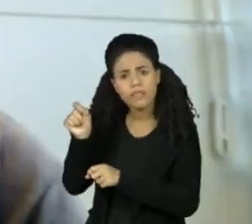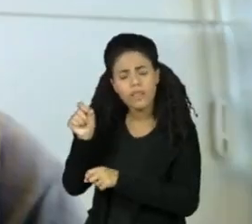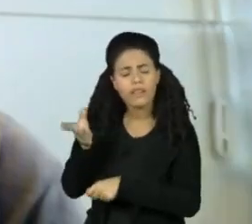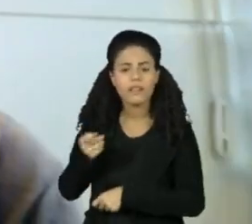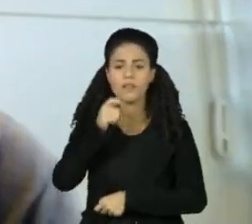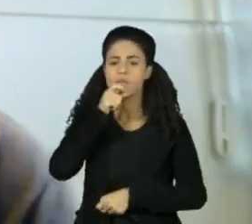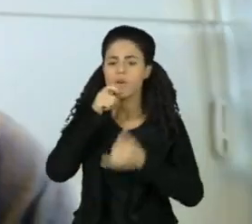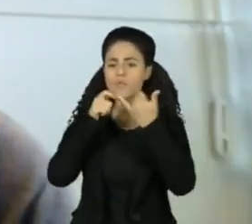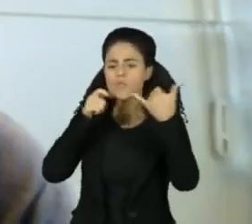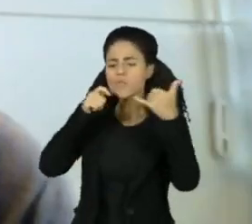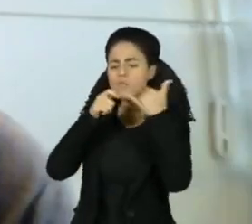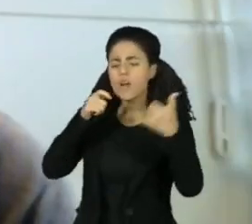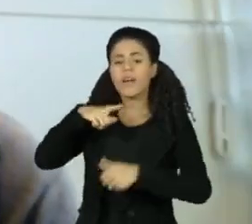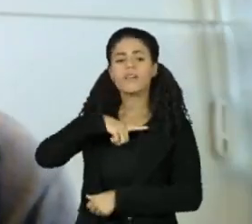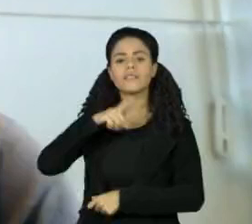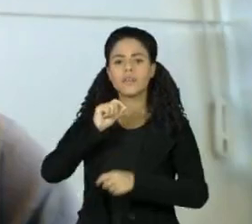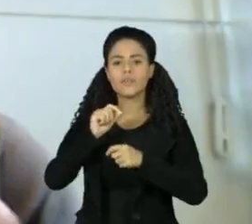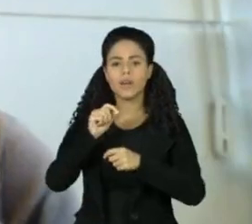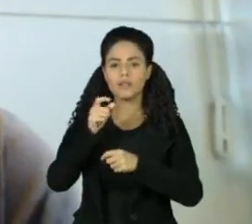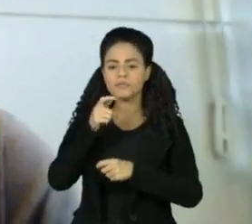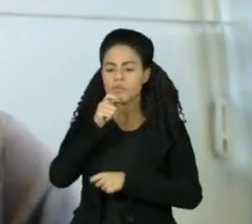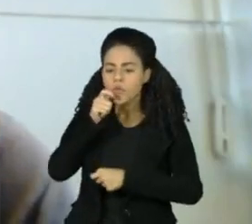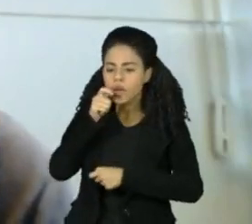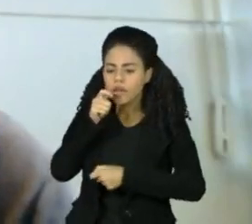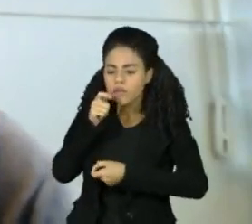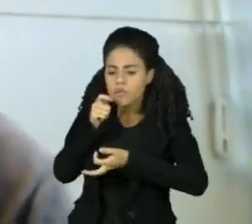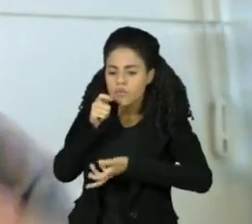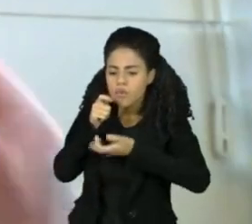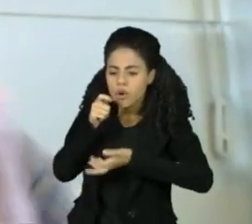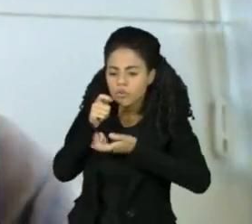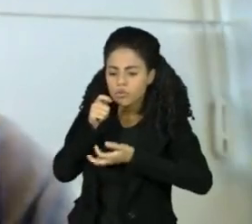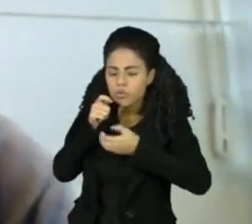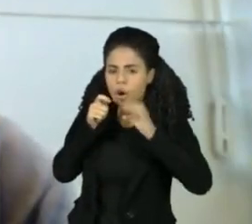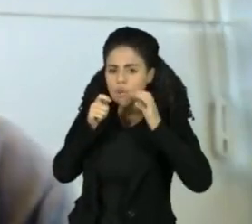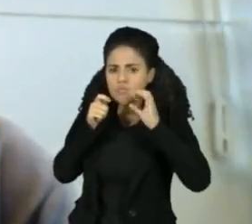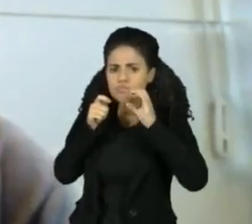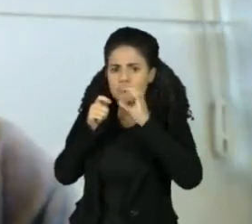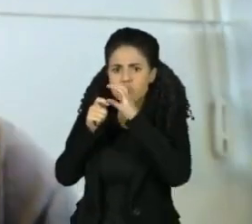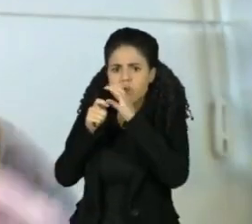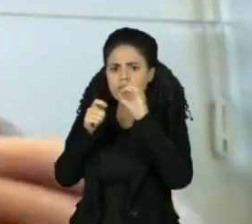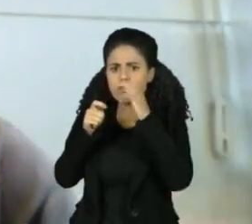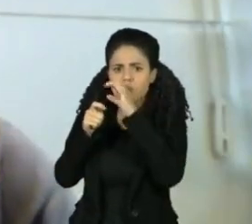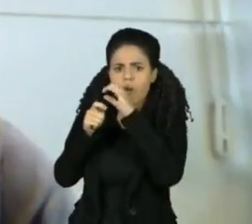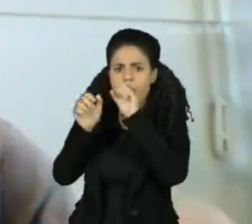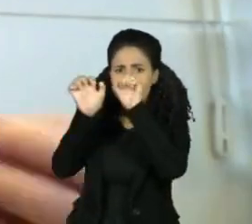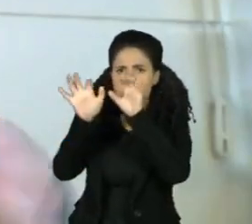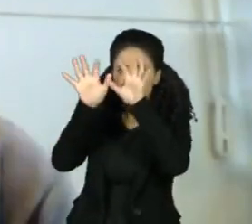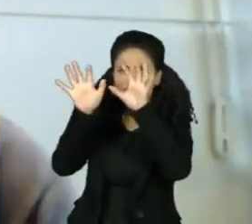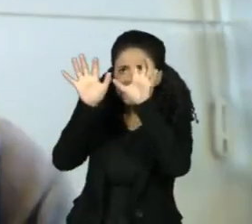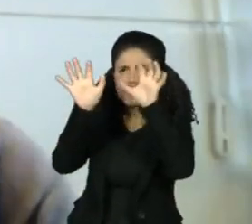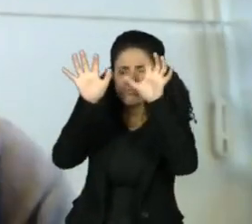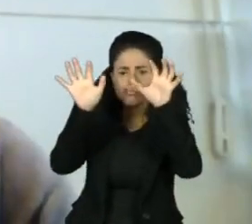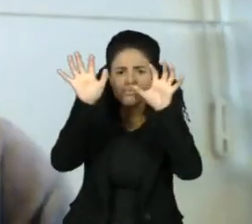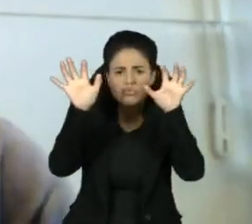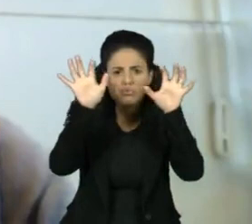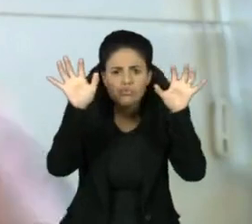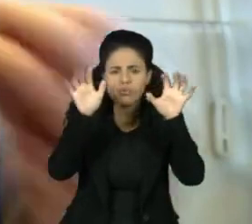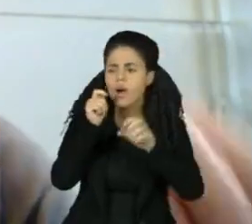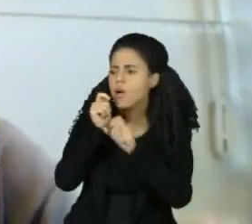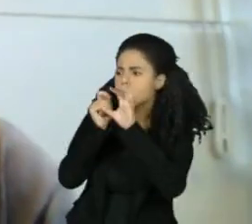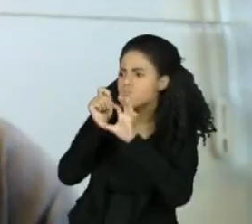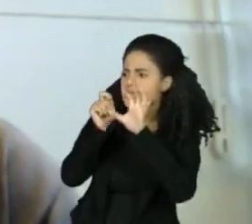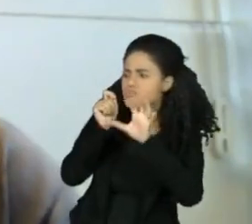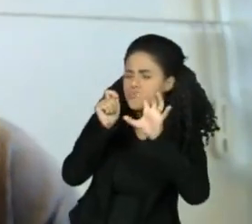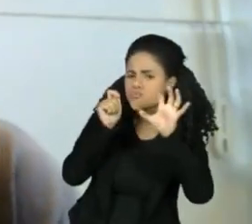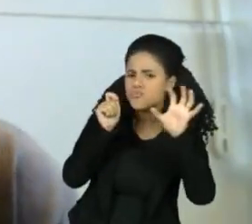eletrônico existe um filamento que aquece o líquido que vai produzir a fumaça, o termo vapor é inadequado, já que não é vapor de água,